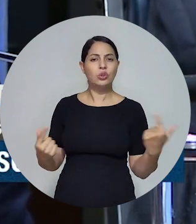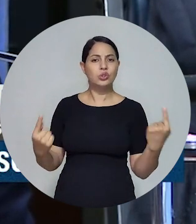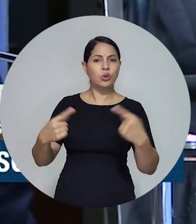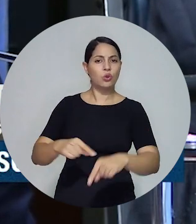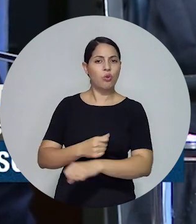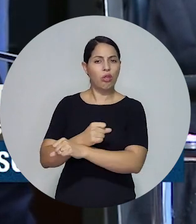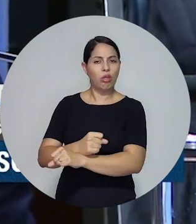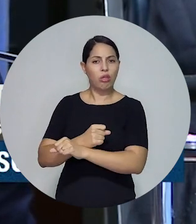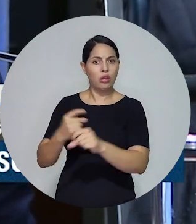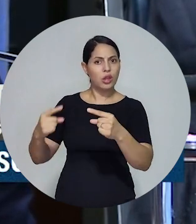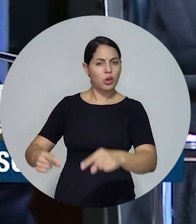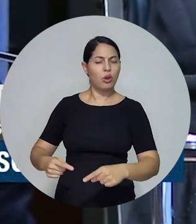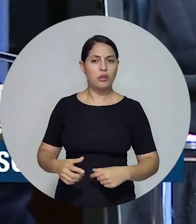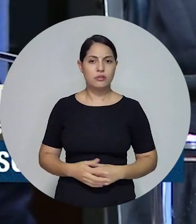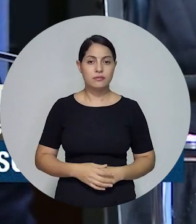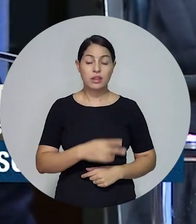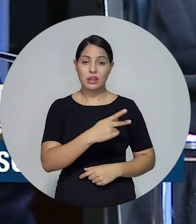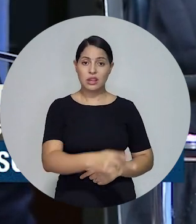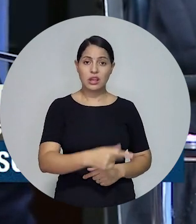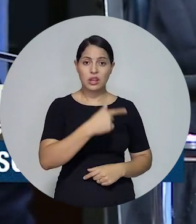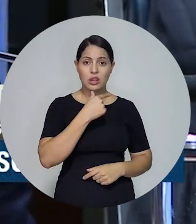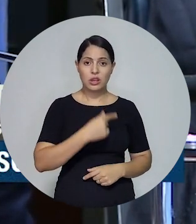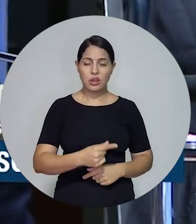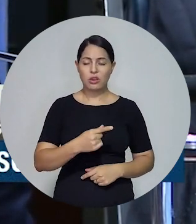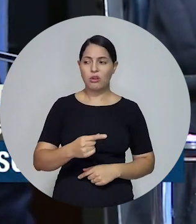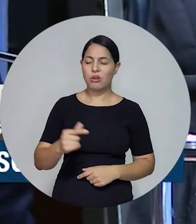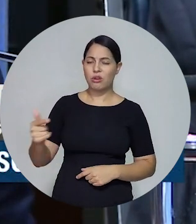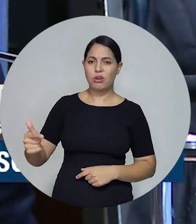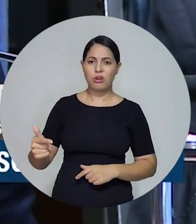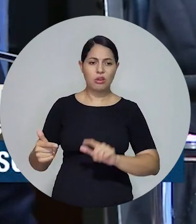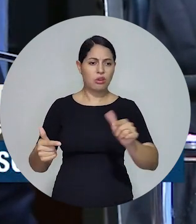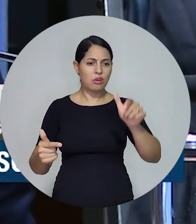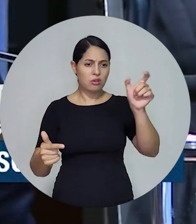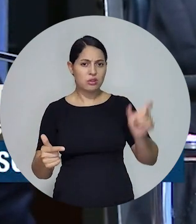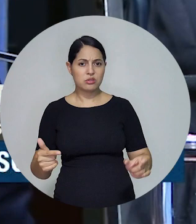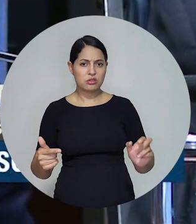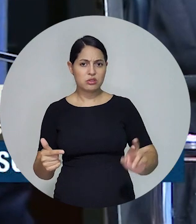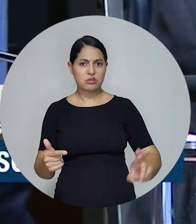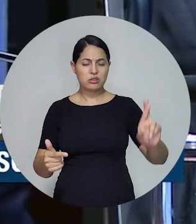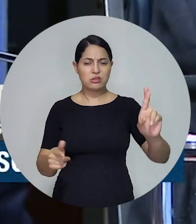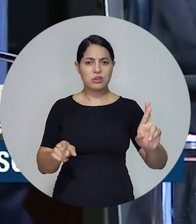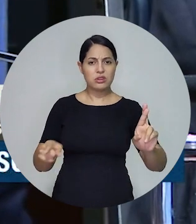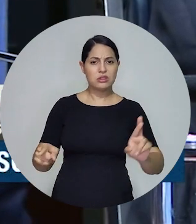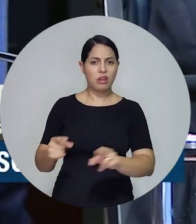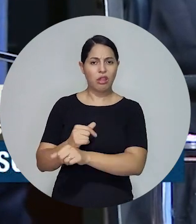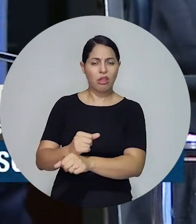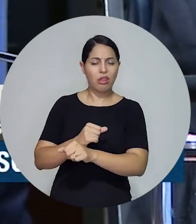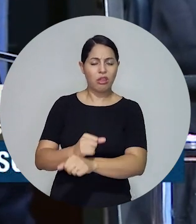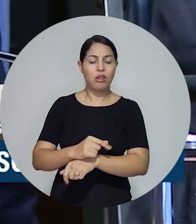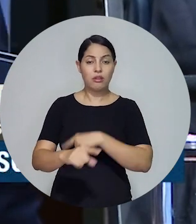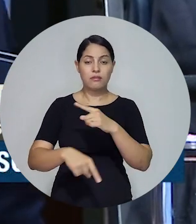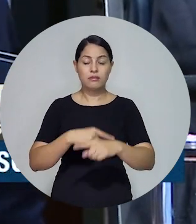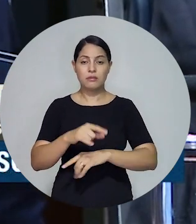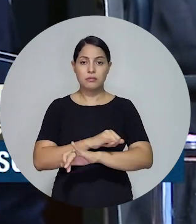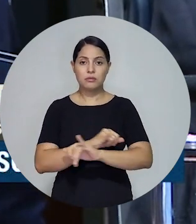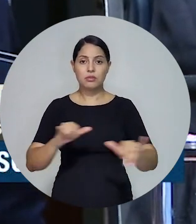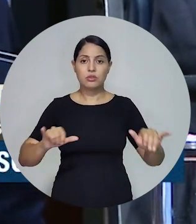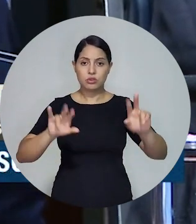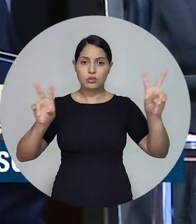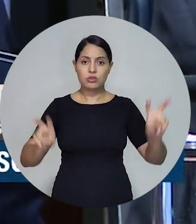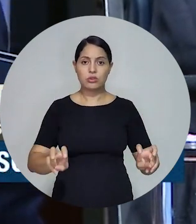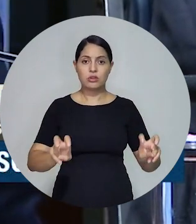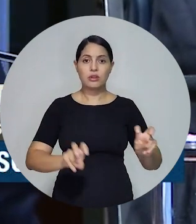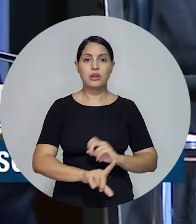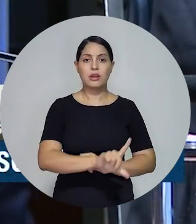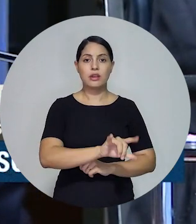o seu primeiro caso constituiu na defesa de um homem escravizado contra seu senhor, com uma tese que mais tarde se tornaria